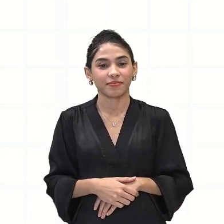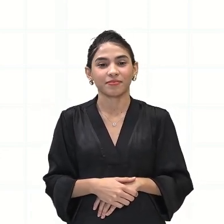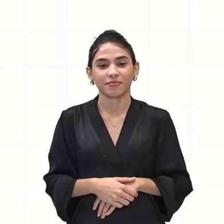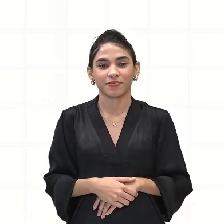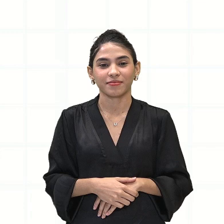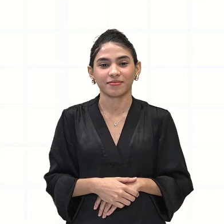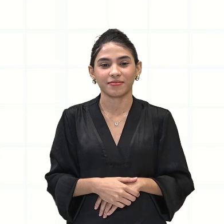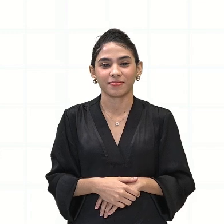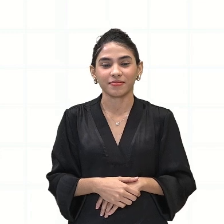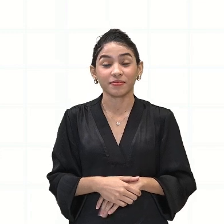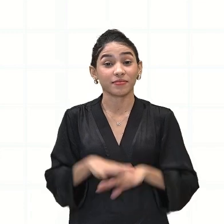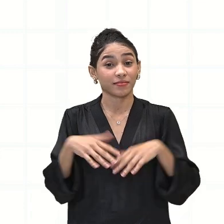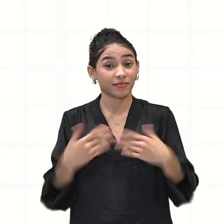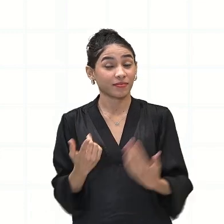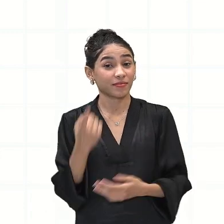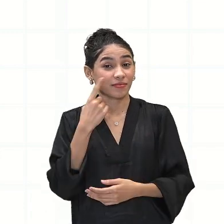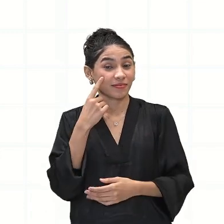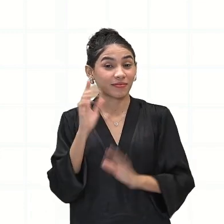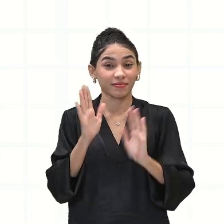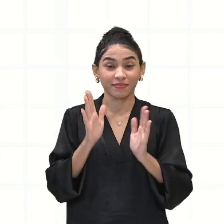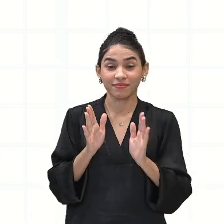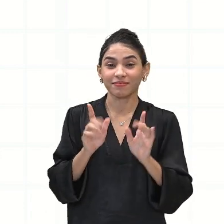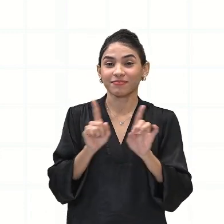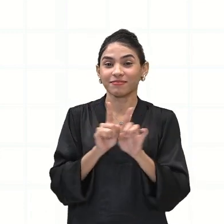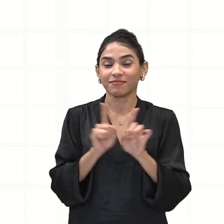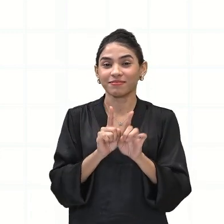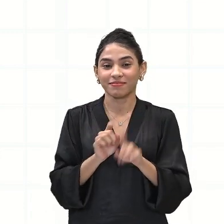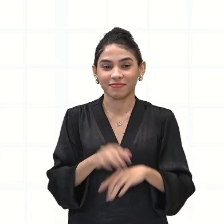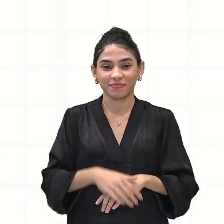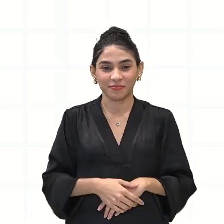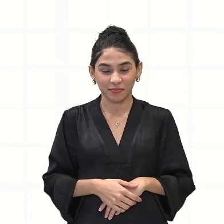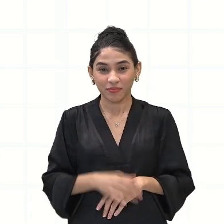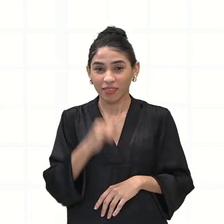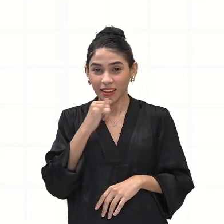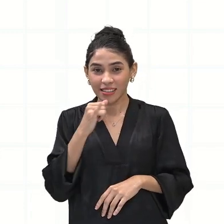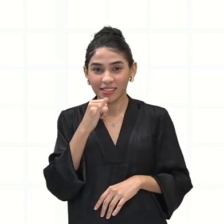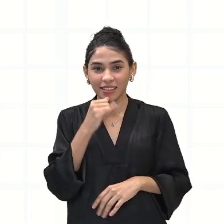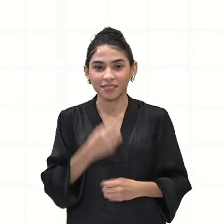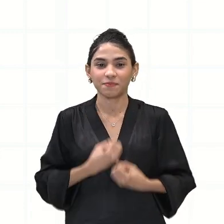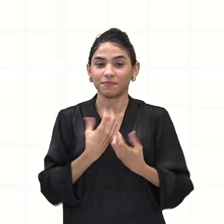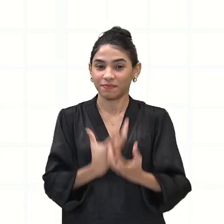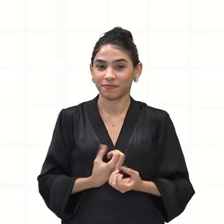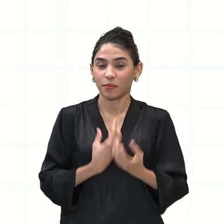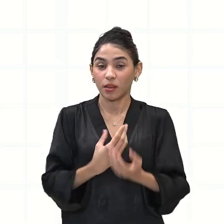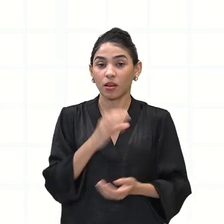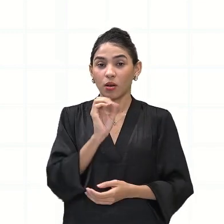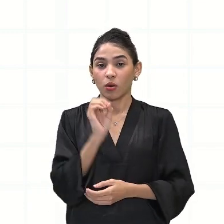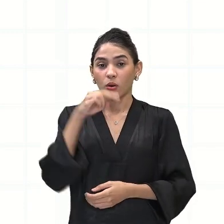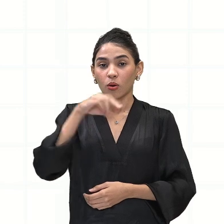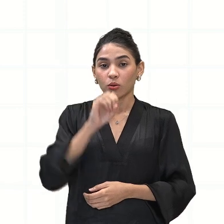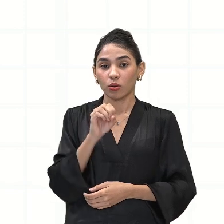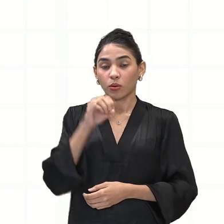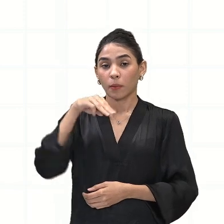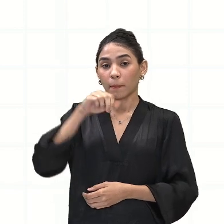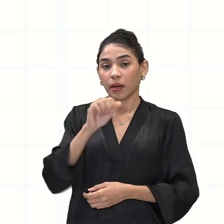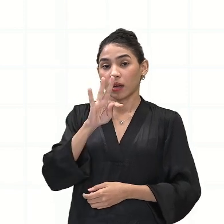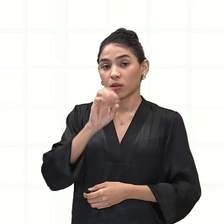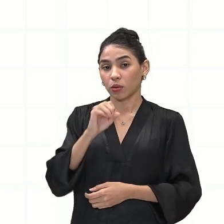poema. E como a gente já viu também como funciona no caso do poema, a onomatopeia